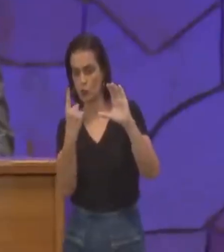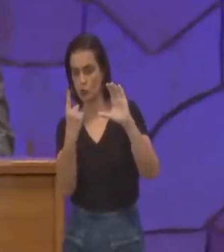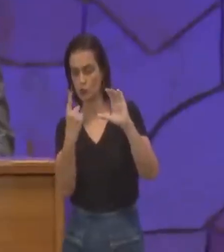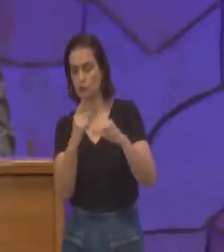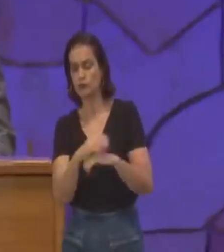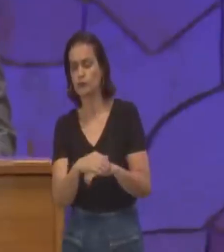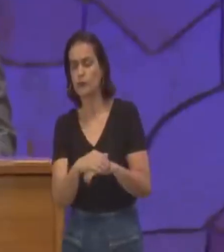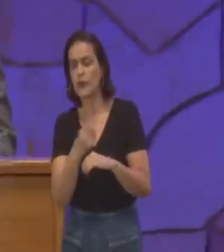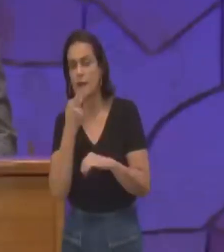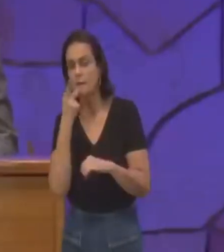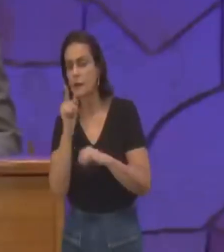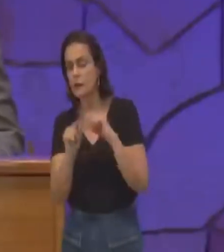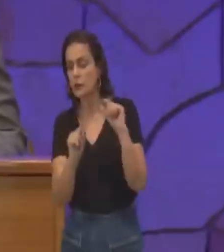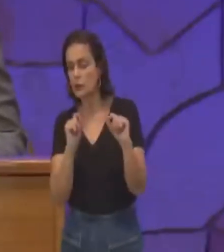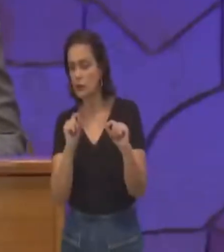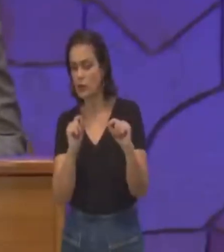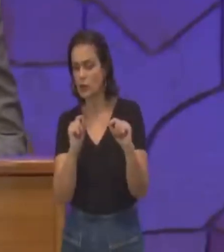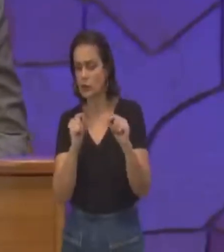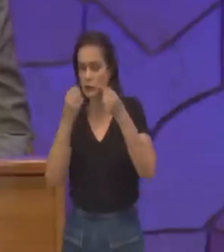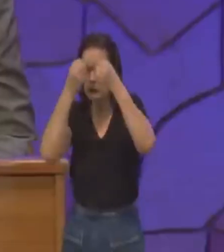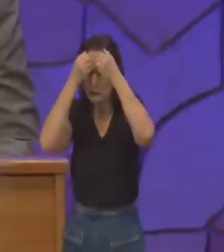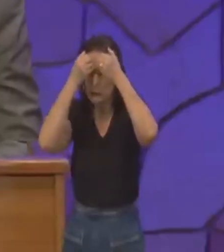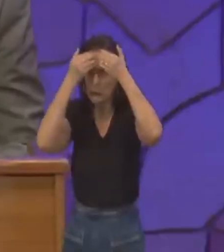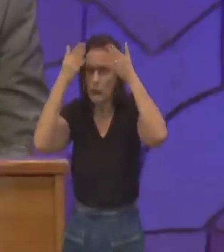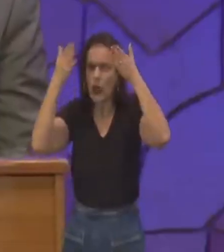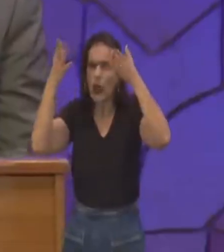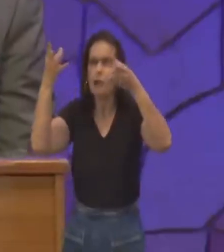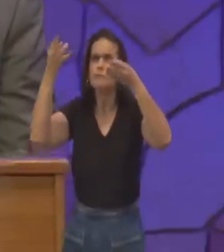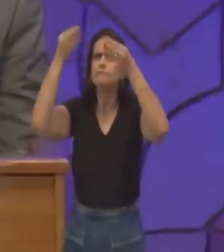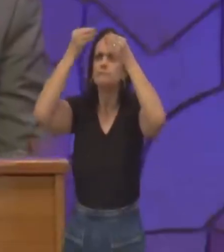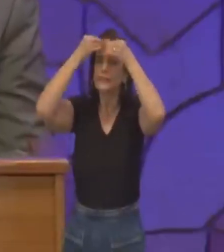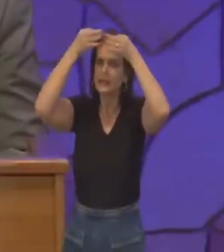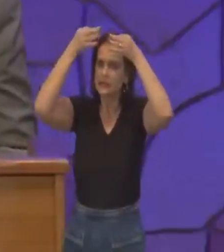aqui algo que traz luz sobre este tema.